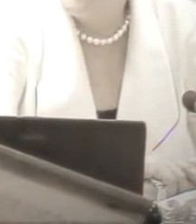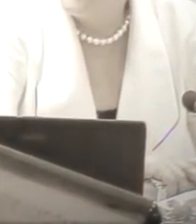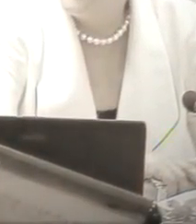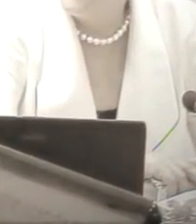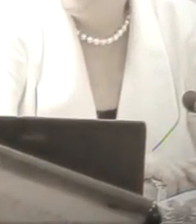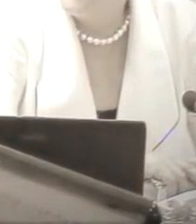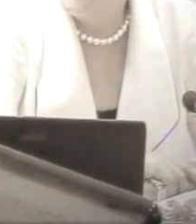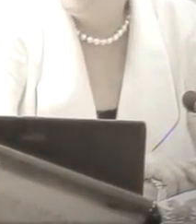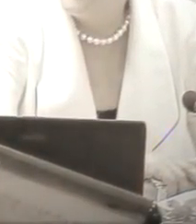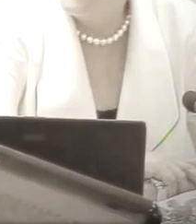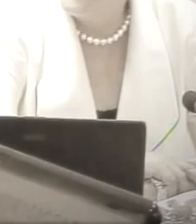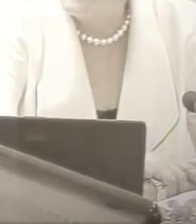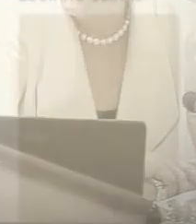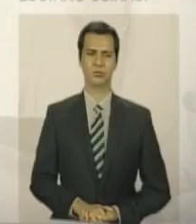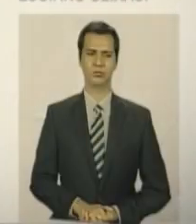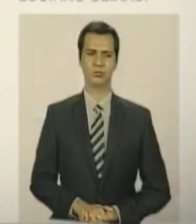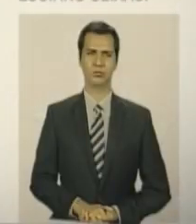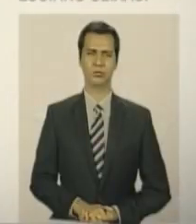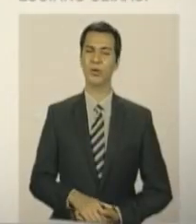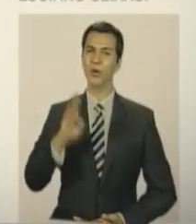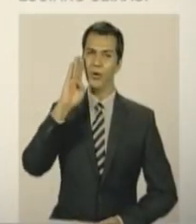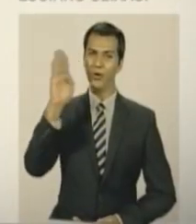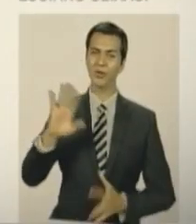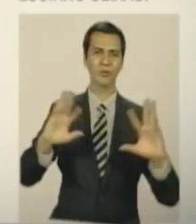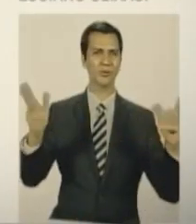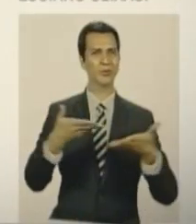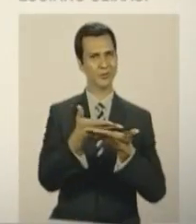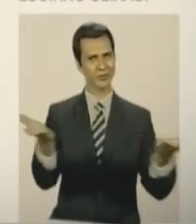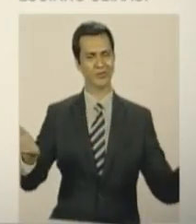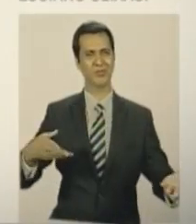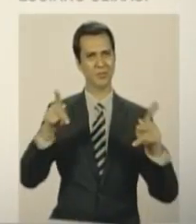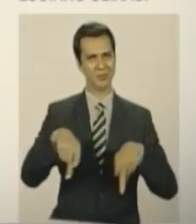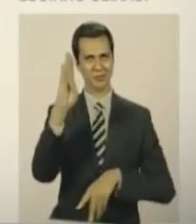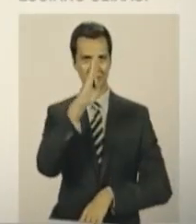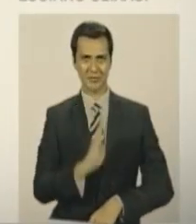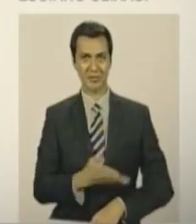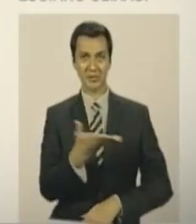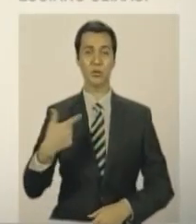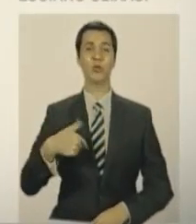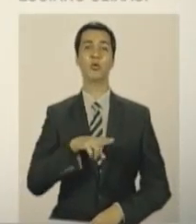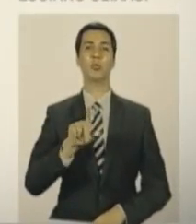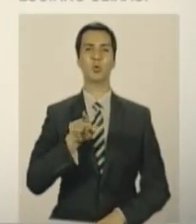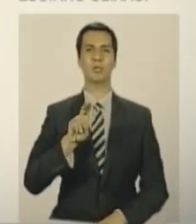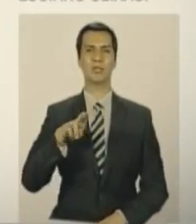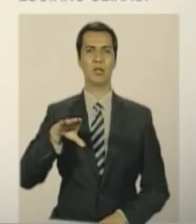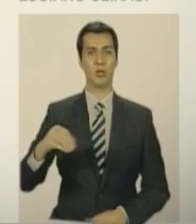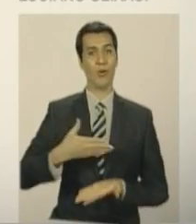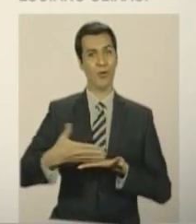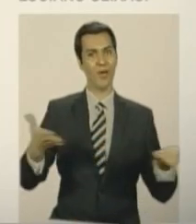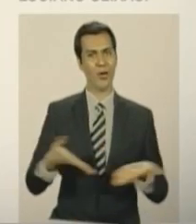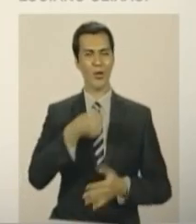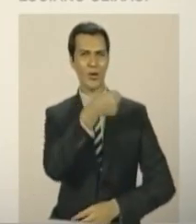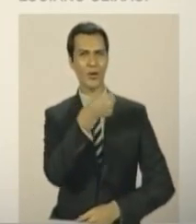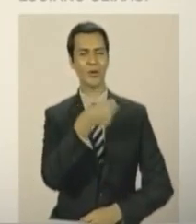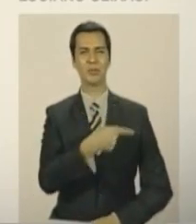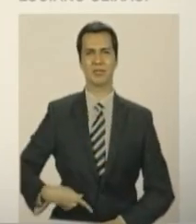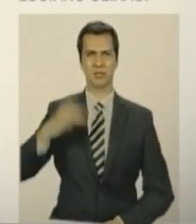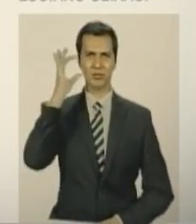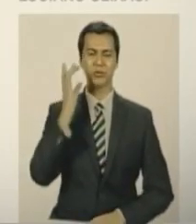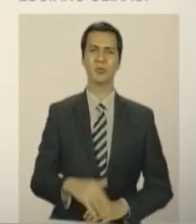Café com a presidenta. Olá, você e todo o Brasil. Eu sou o Luciano Seixas e começa agora mais um café com a presidenta Dilma